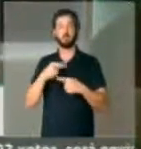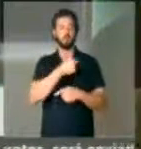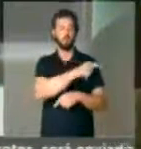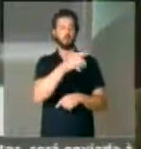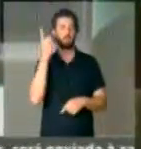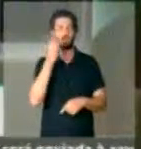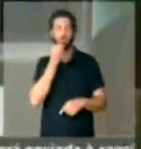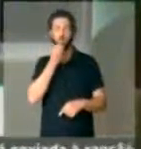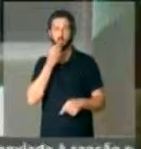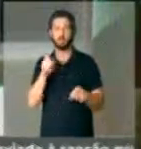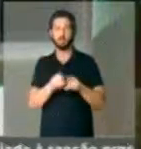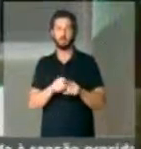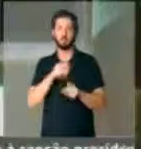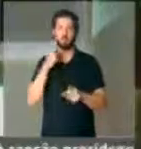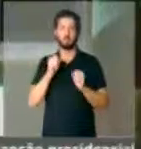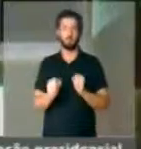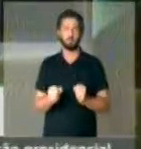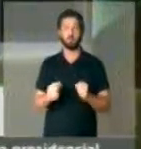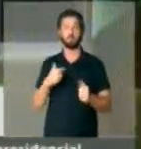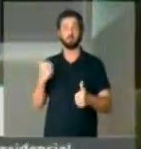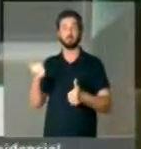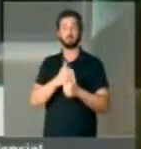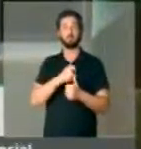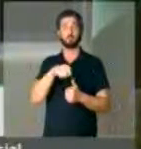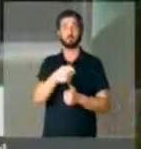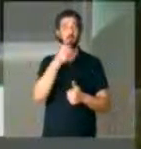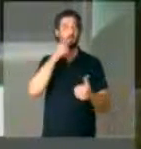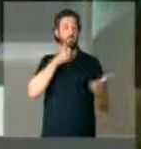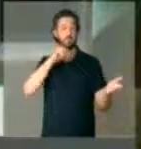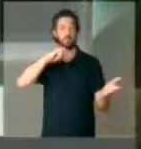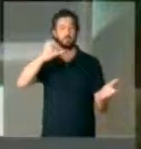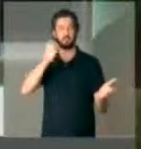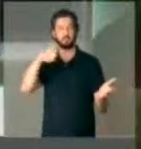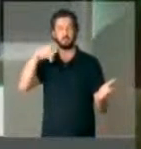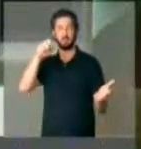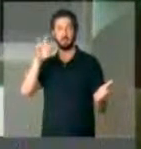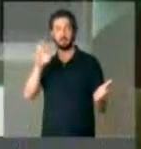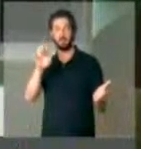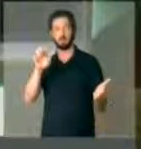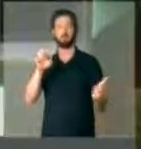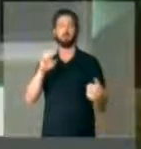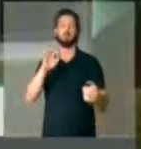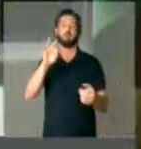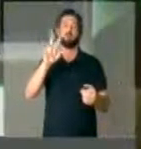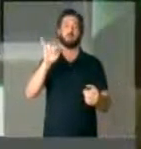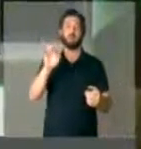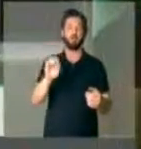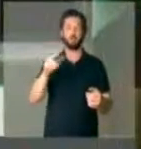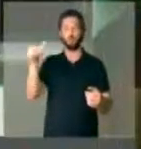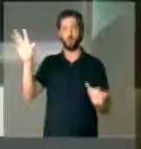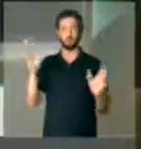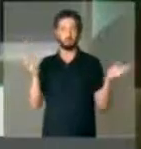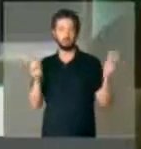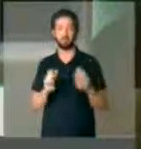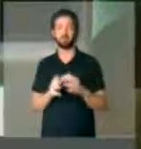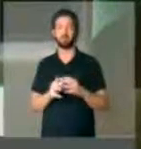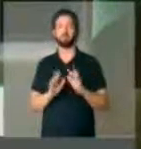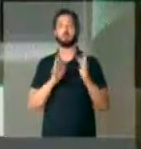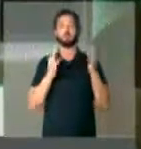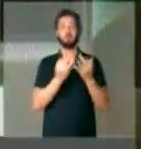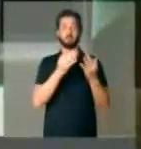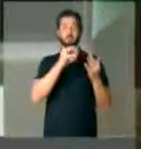demais deputados possam falar, e no meu lugar vai falar a Janete, talvez o Flavinho ou outros deputados. Eu quero levar a